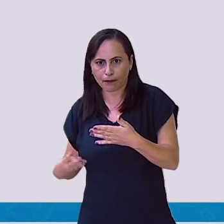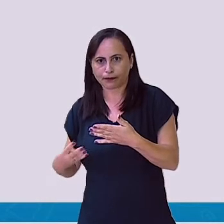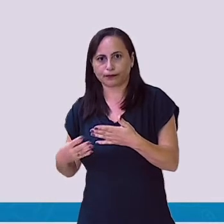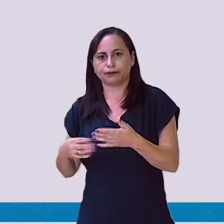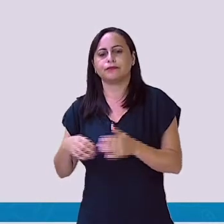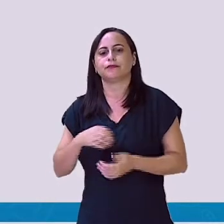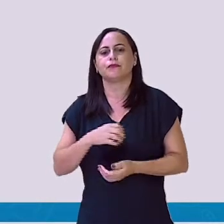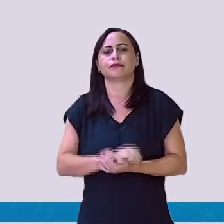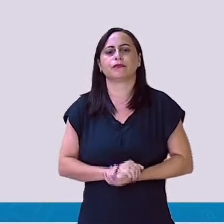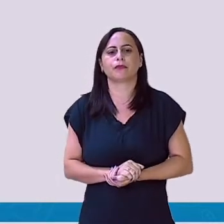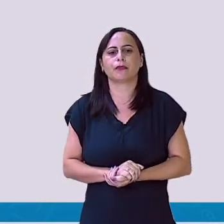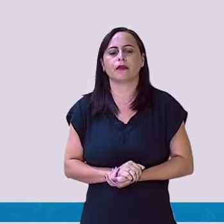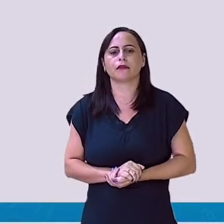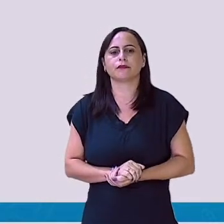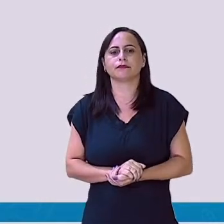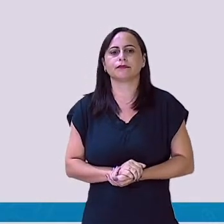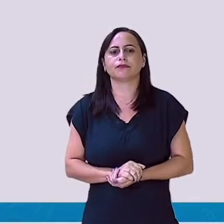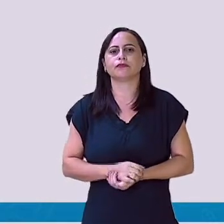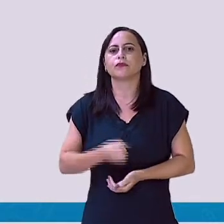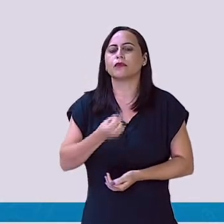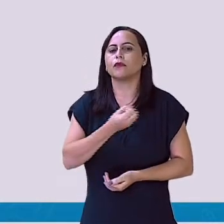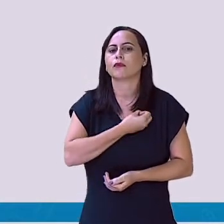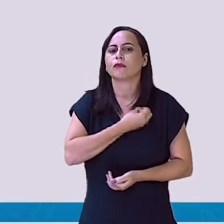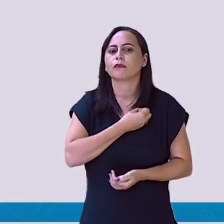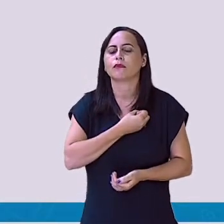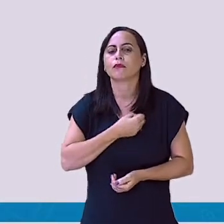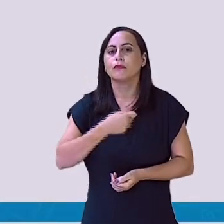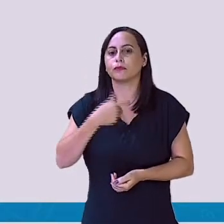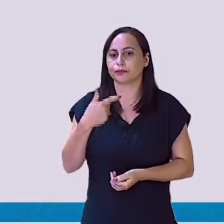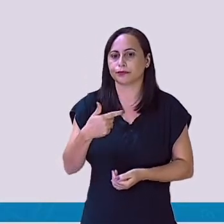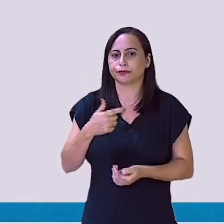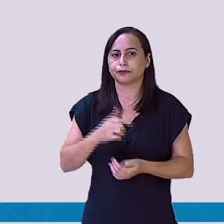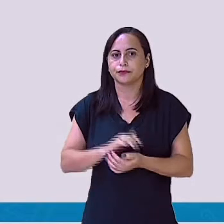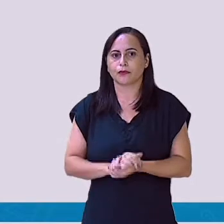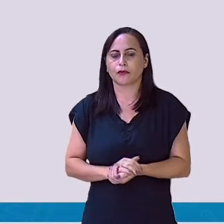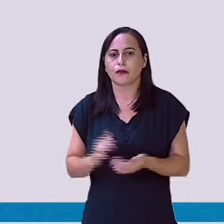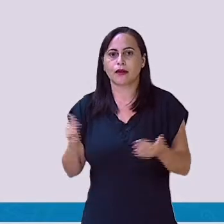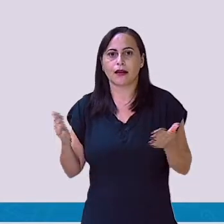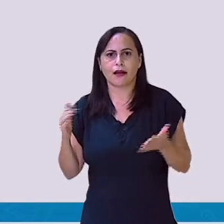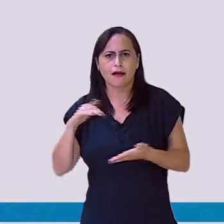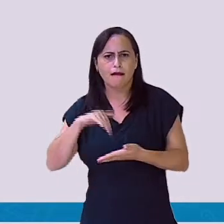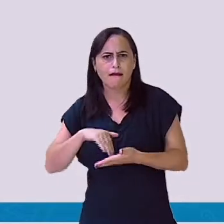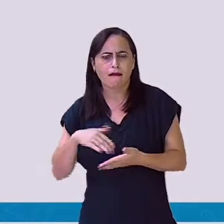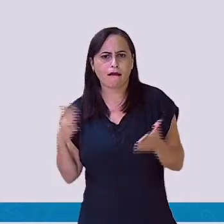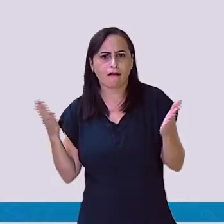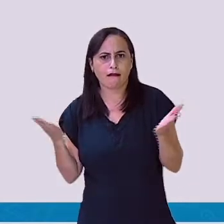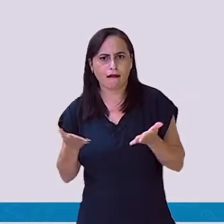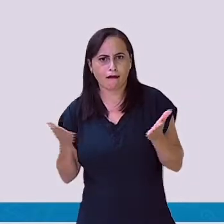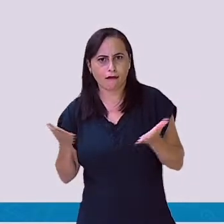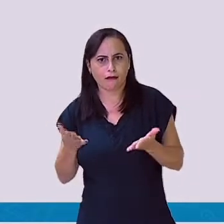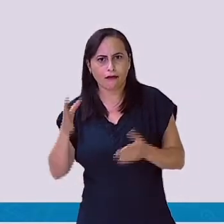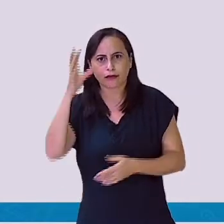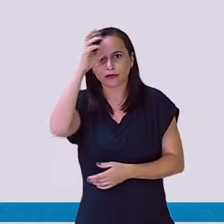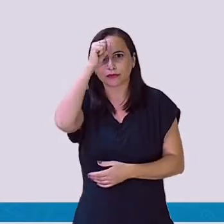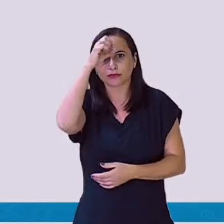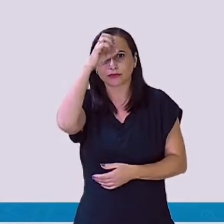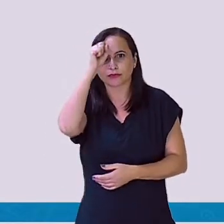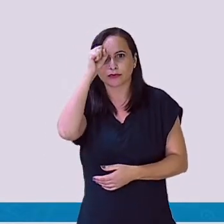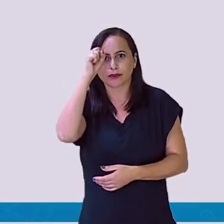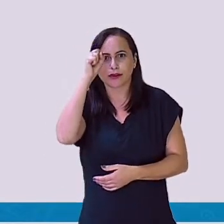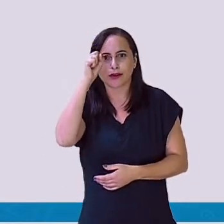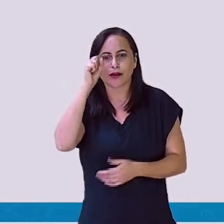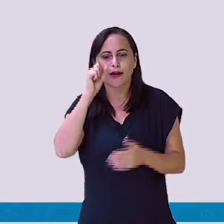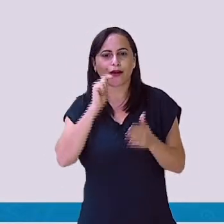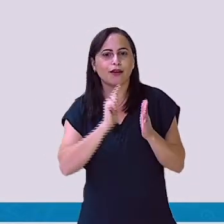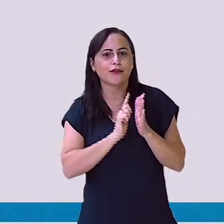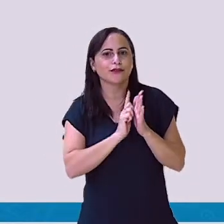resposta. Número 2. Estudamos até aqui alguns gêneros textuais. Estudamos e ainda